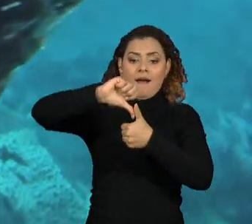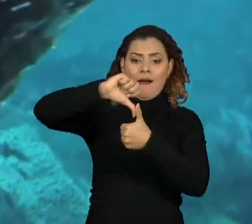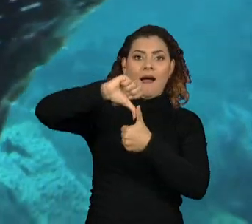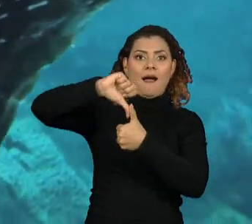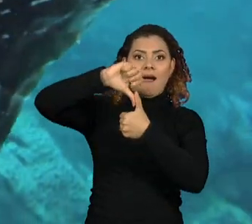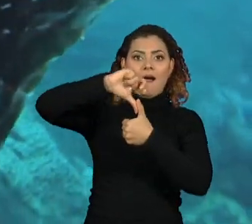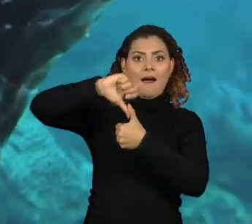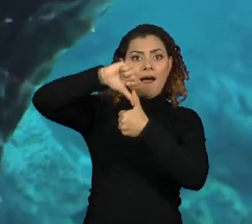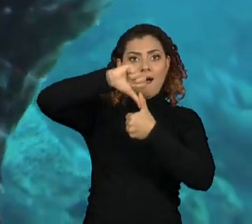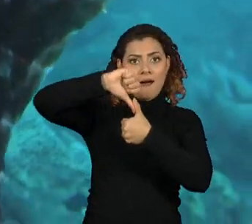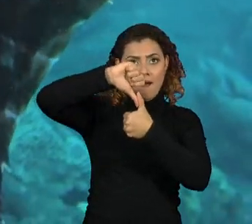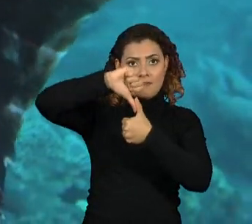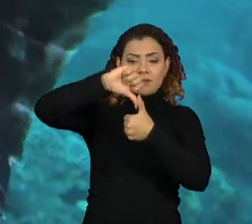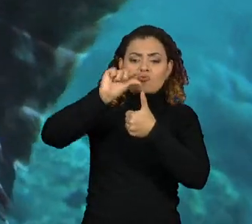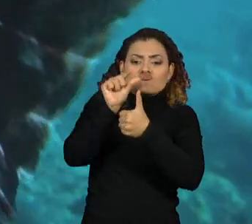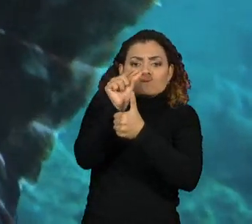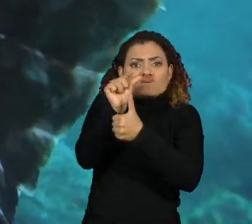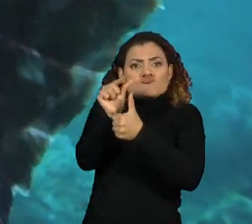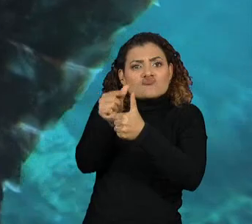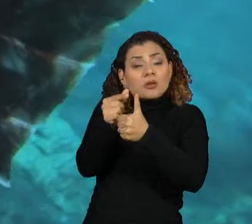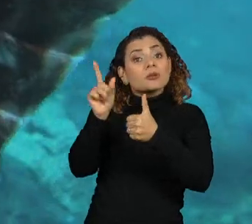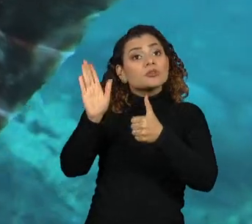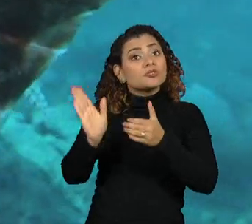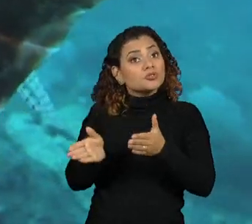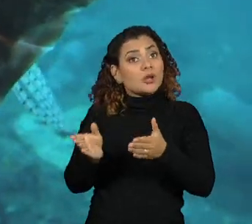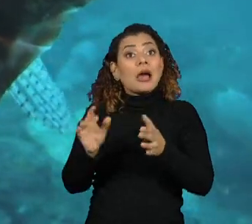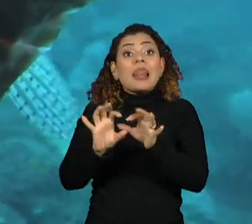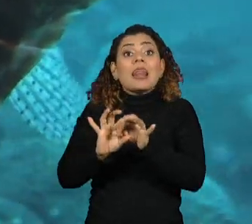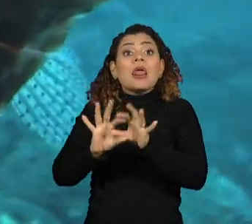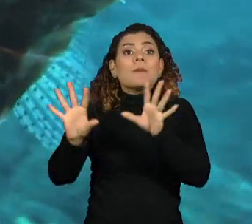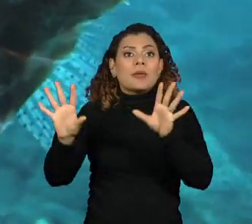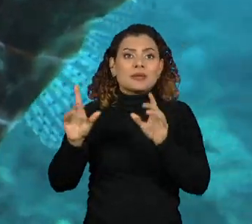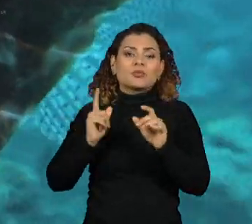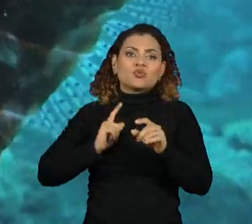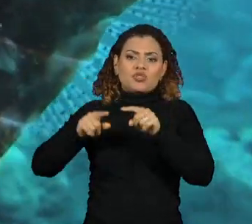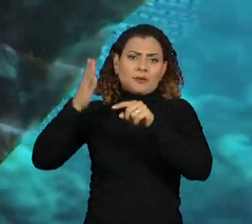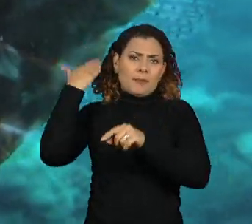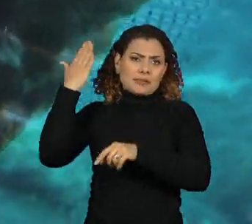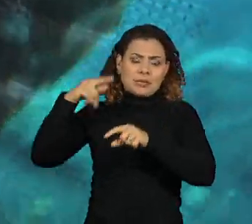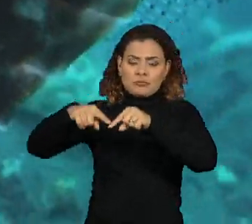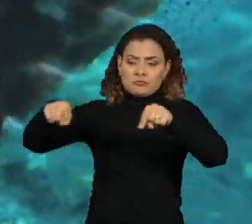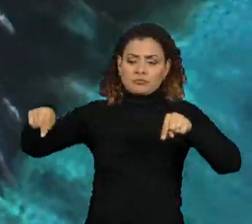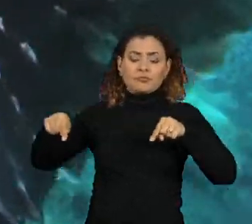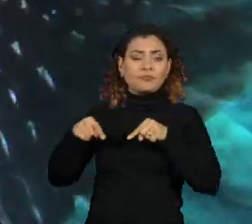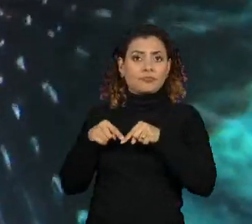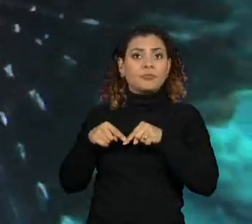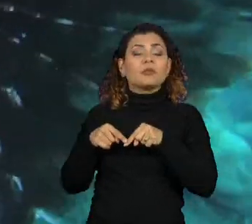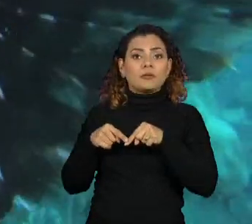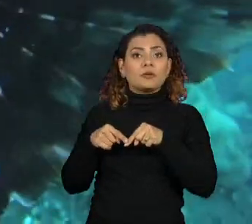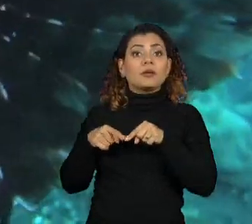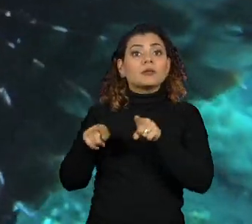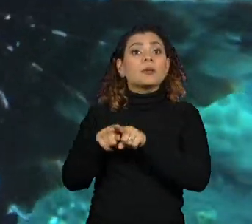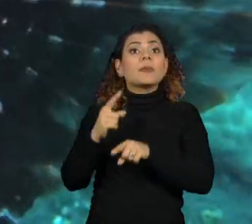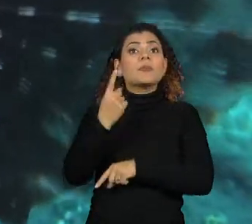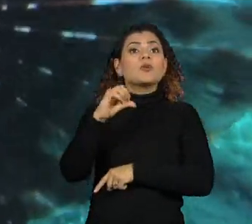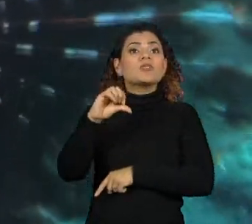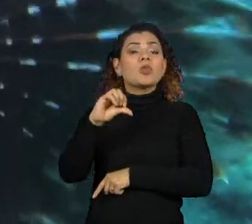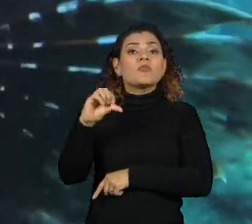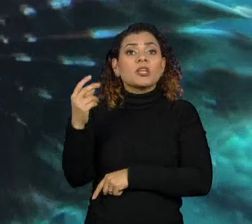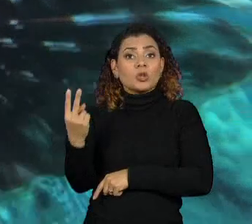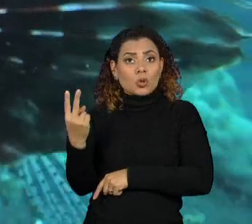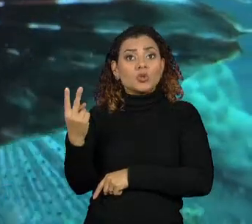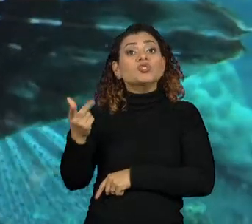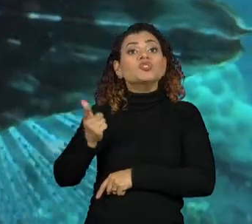alguns problemas de liberação de aquário, ou seja, tinha um aquário gigante lá e o Hurricane Andrew, em 92, quebrou